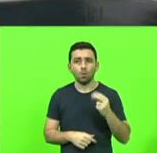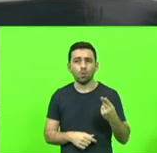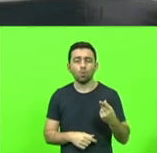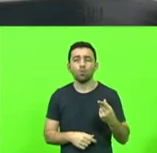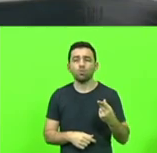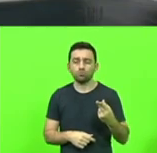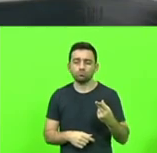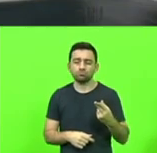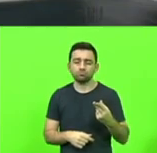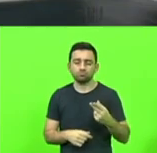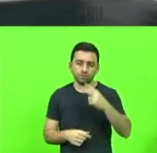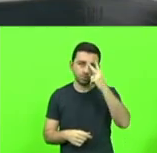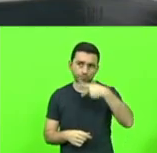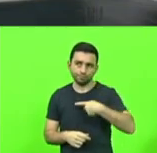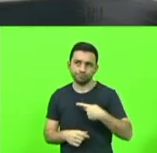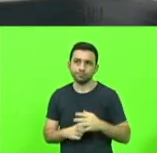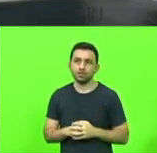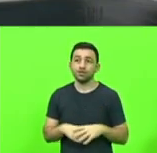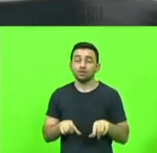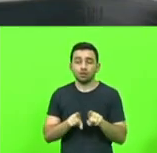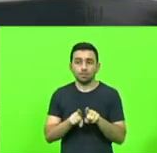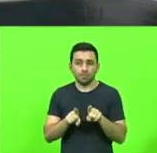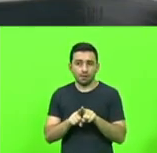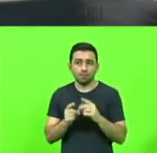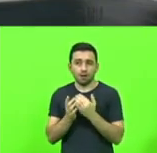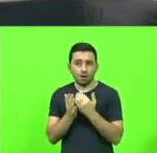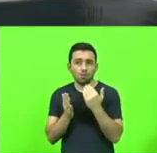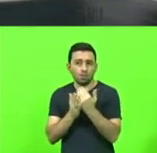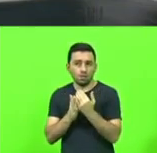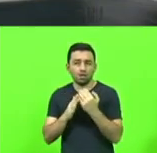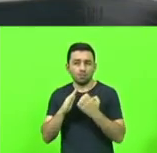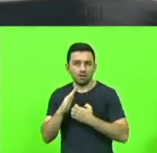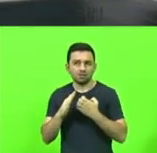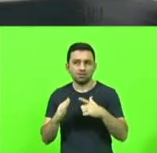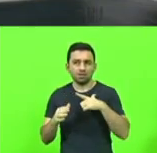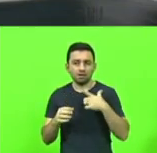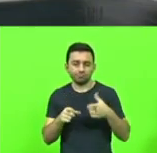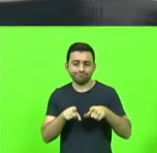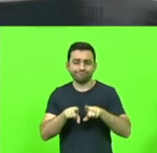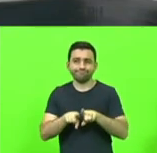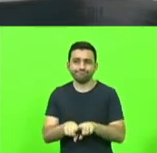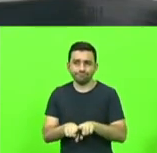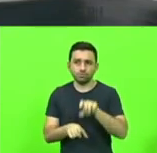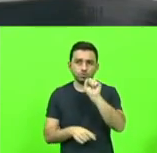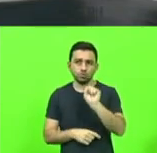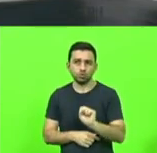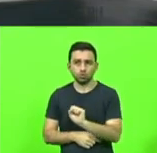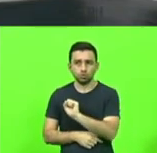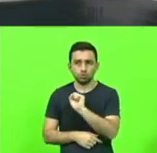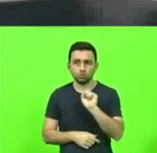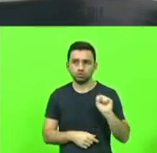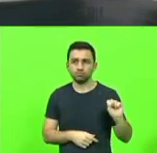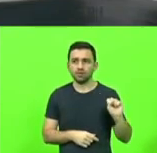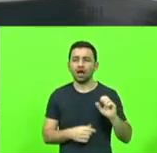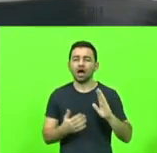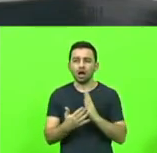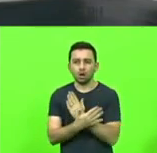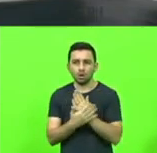Parte das instituições possuem convênios com o SUS, algumas se queixam do